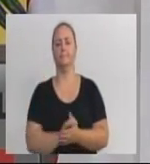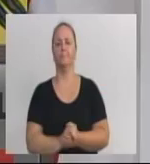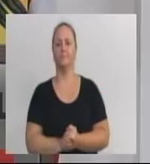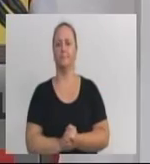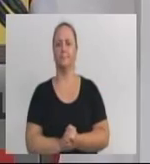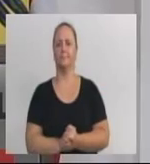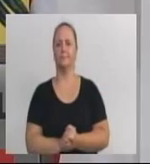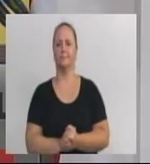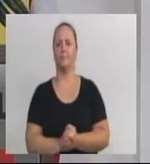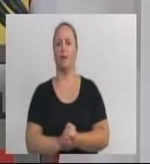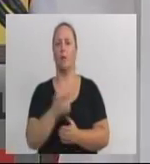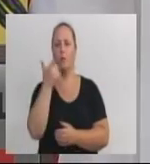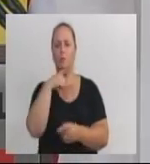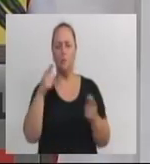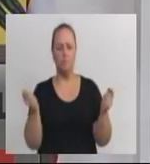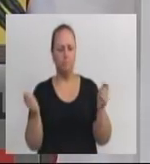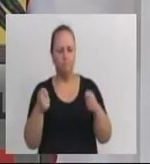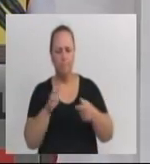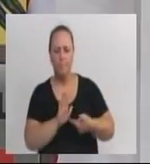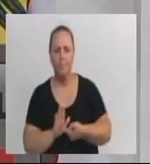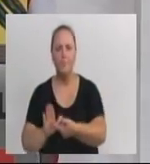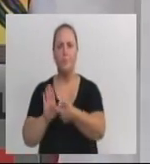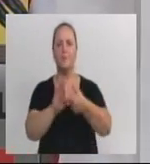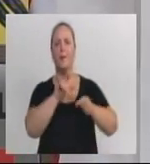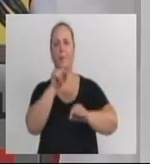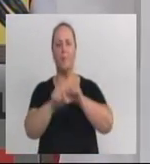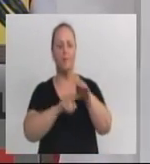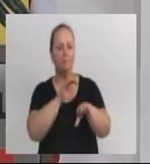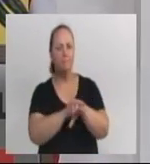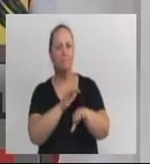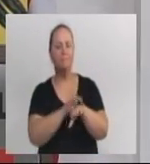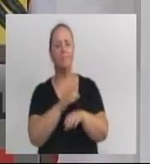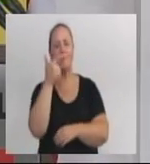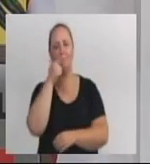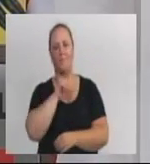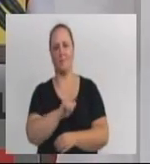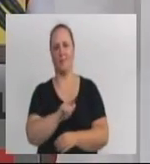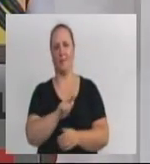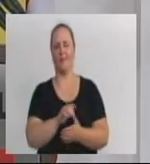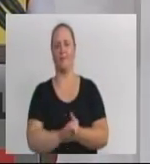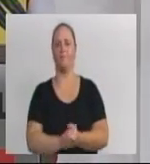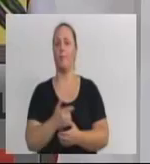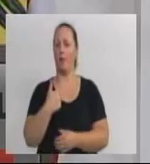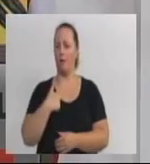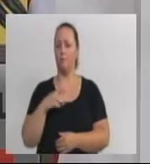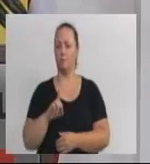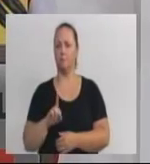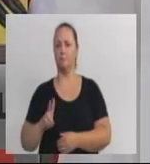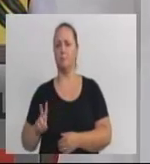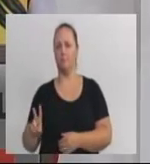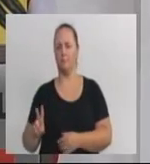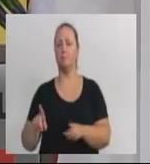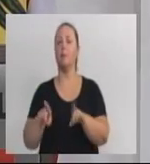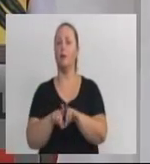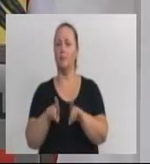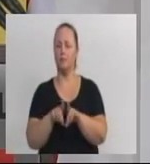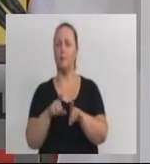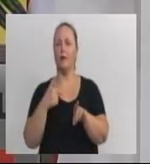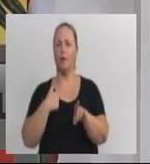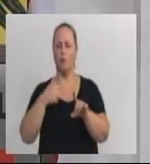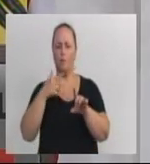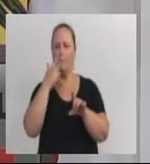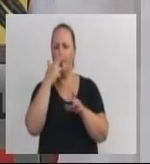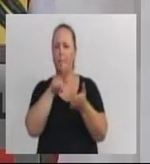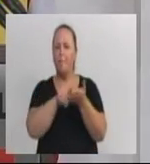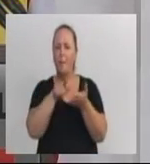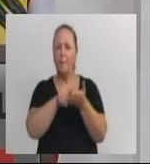As potencialidades de cada uma de nós. Eu sou deficiente visual, eu também faço origami,